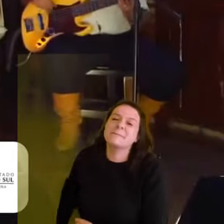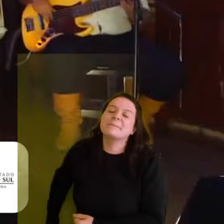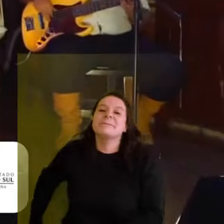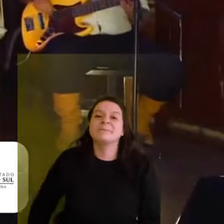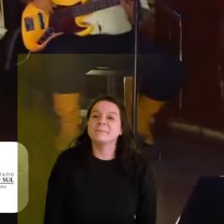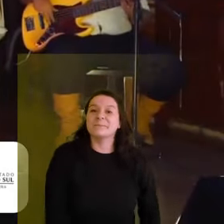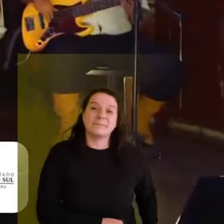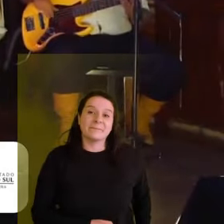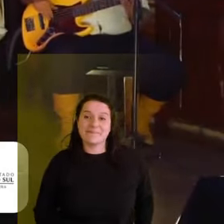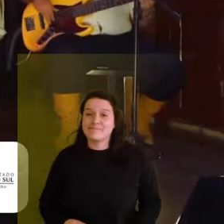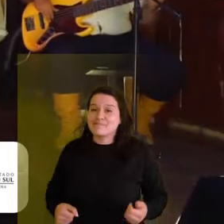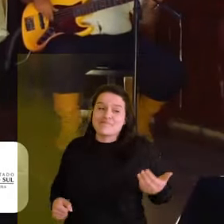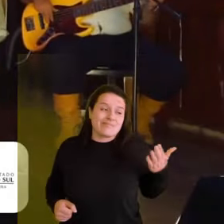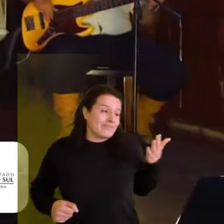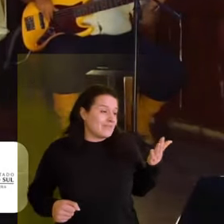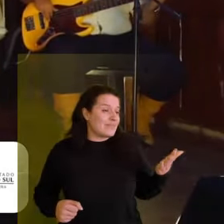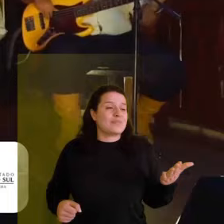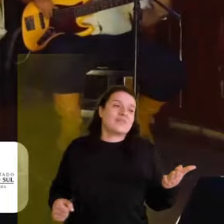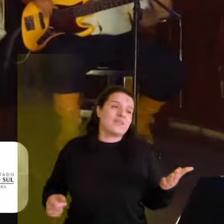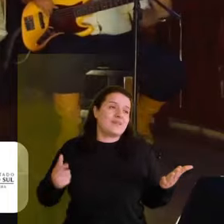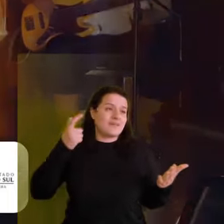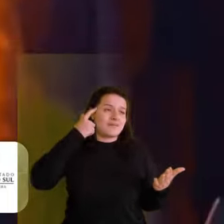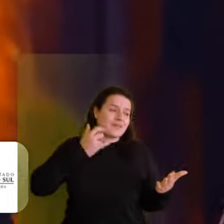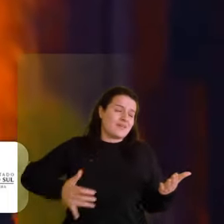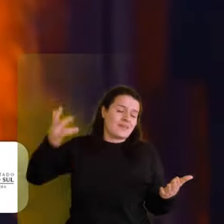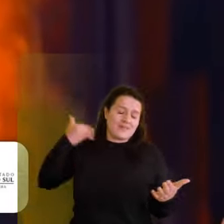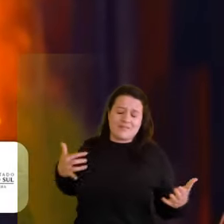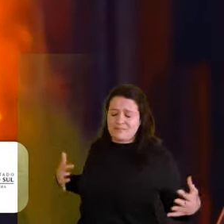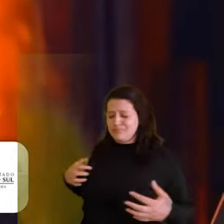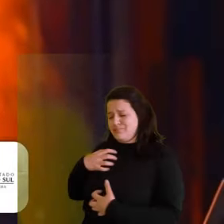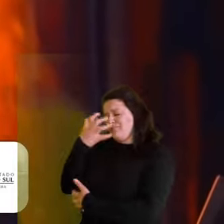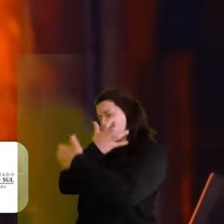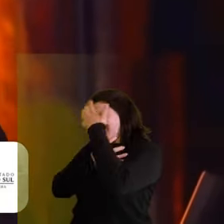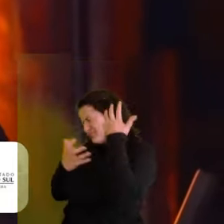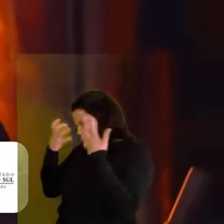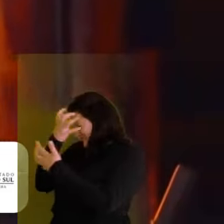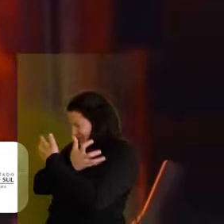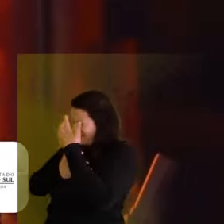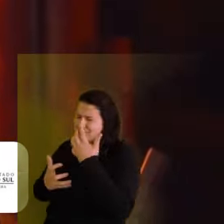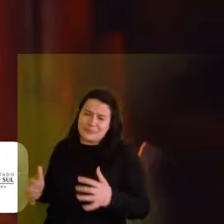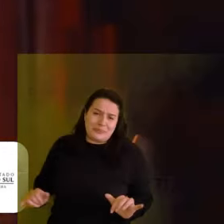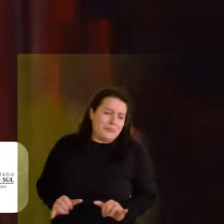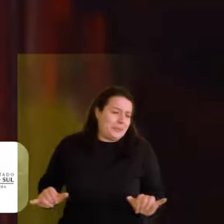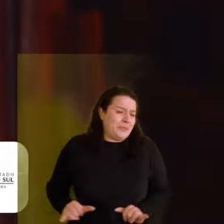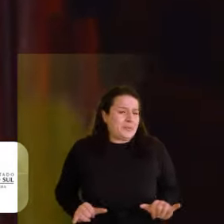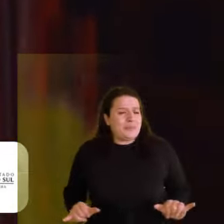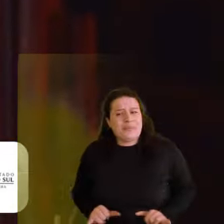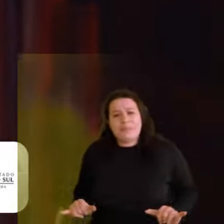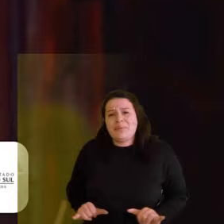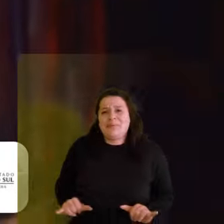Pensa o quanto tá doendo, o quanto eu tô sofrendo em ver que